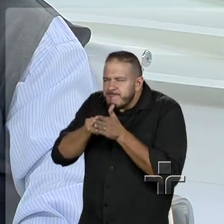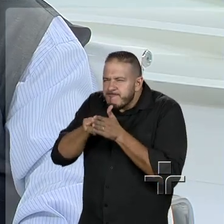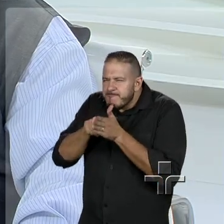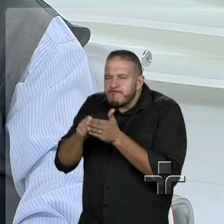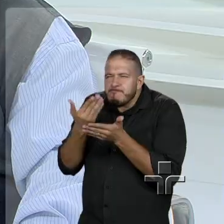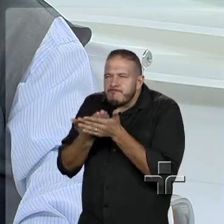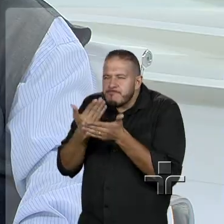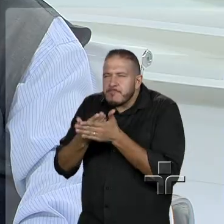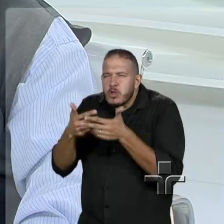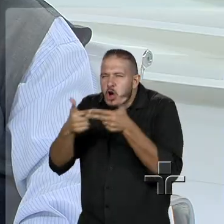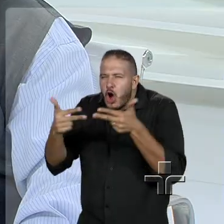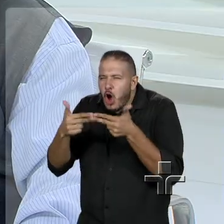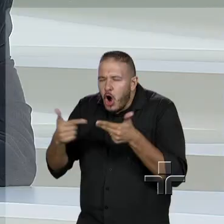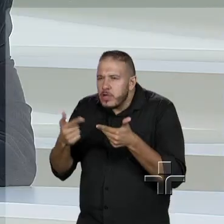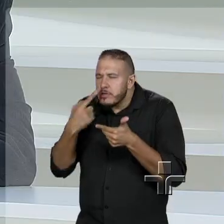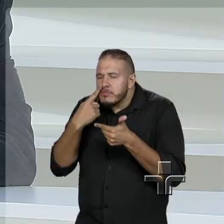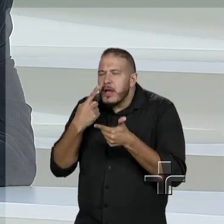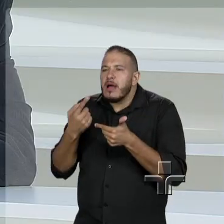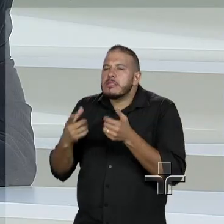de segurança em barragem.